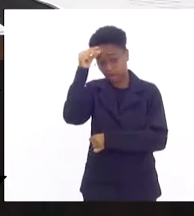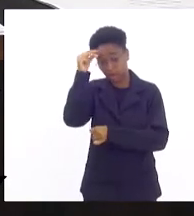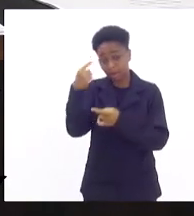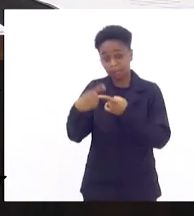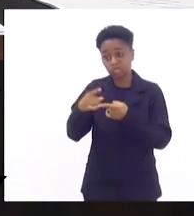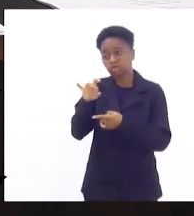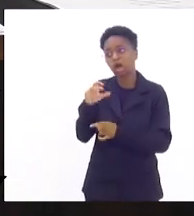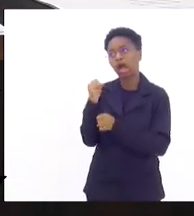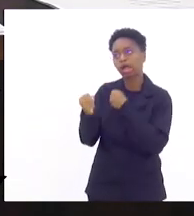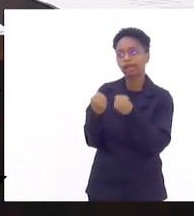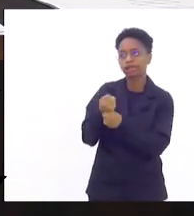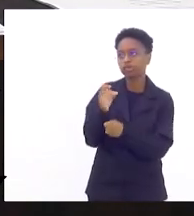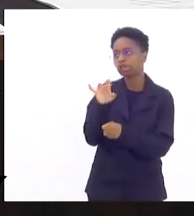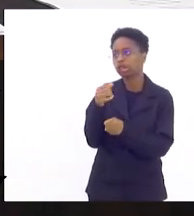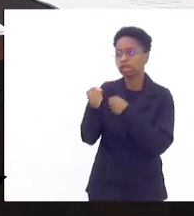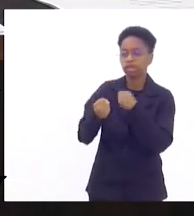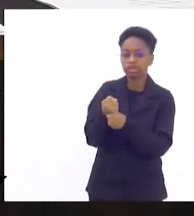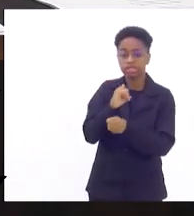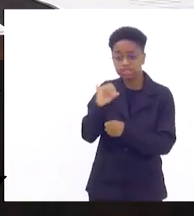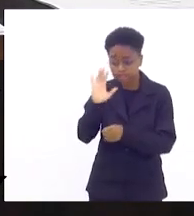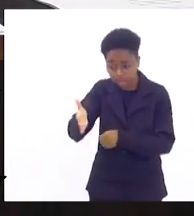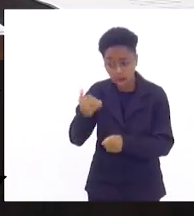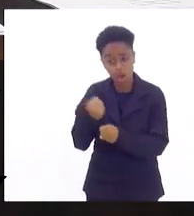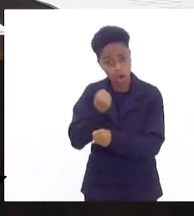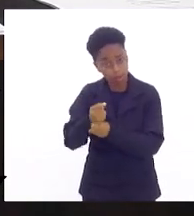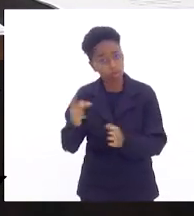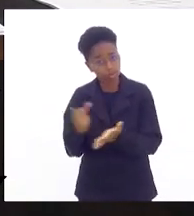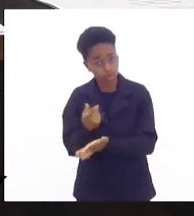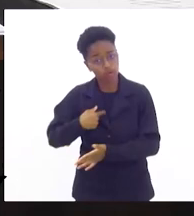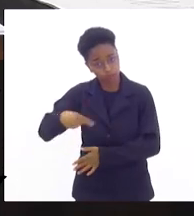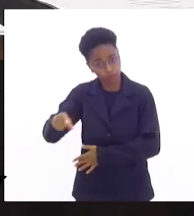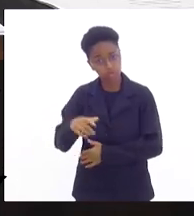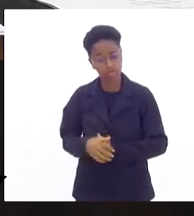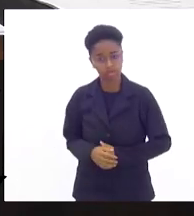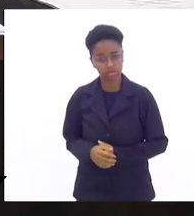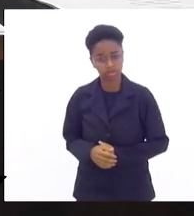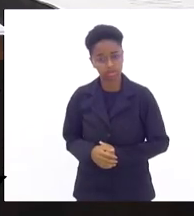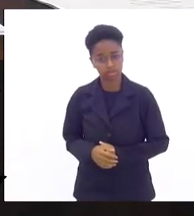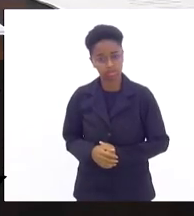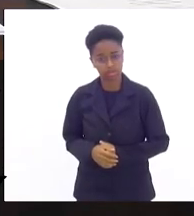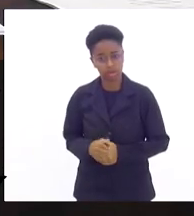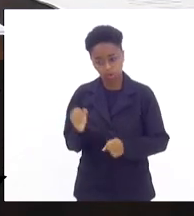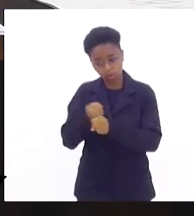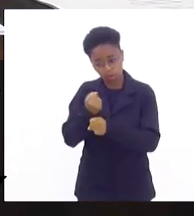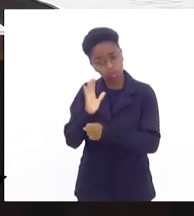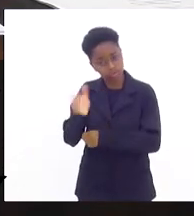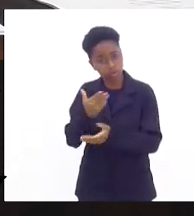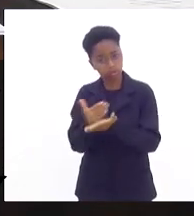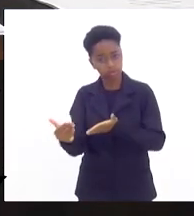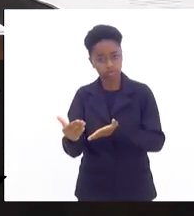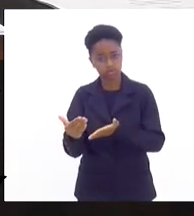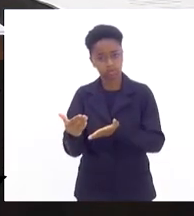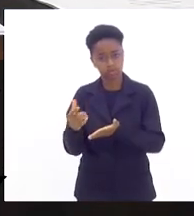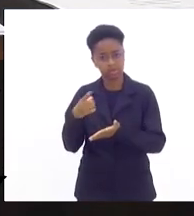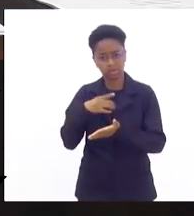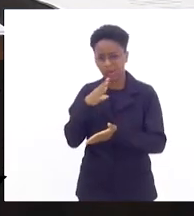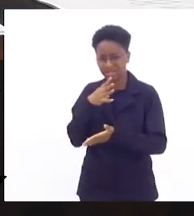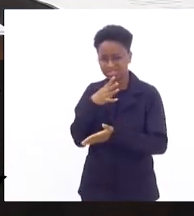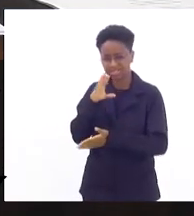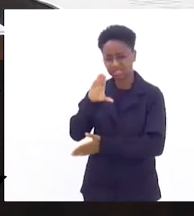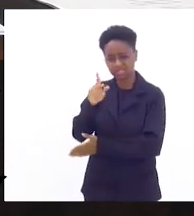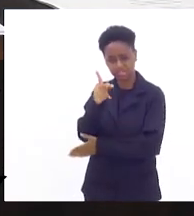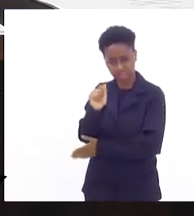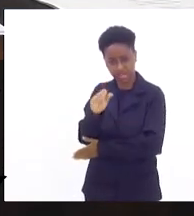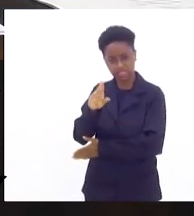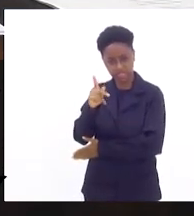ano que vem, se a obra já está sendo executada. Eu estive lá no Terreirão, a obra no Terreirão já começou. Tem quase o canal das taxas. Então,